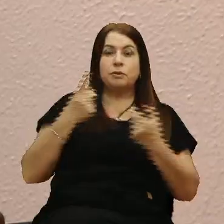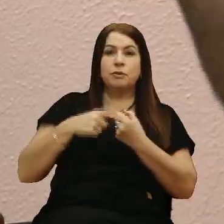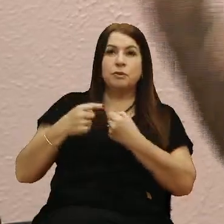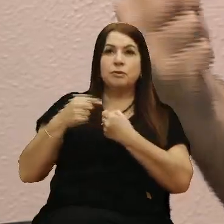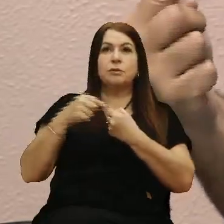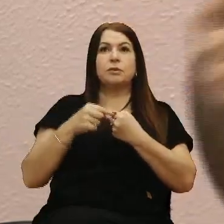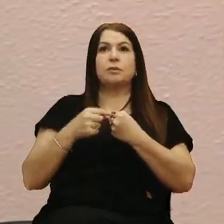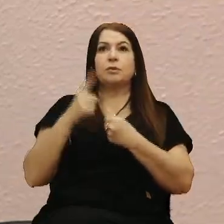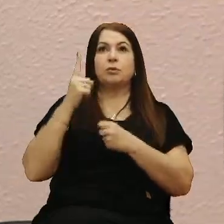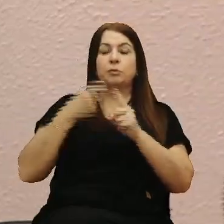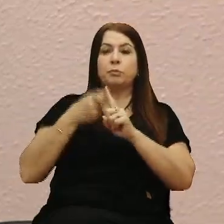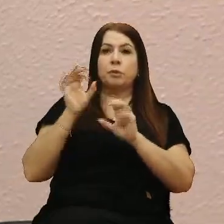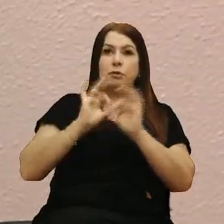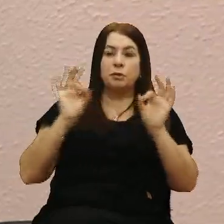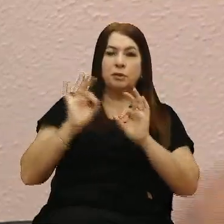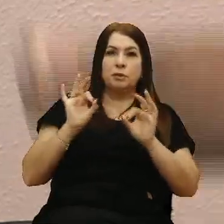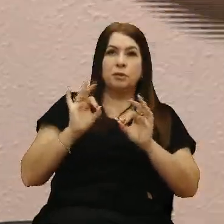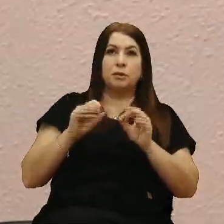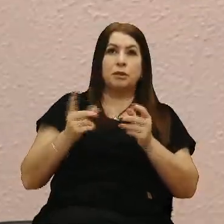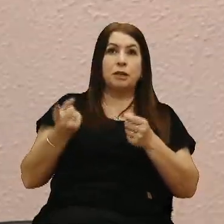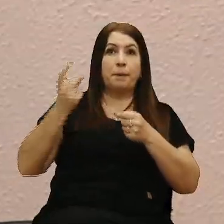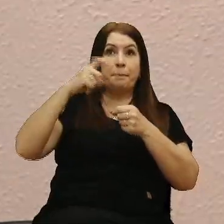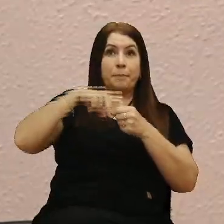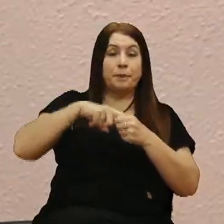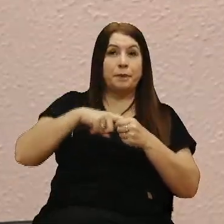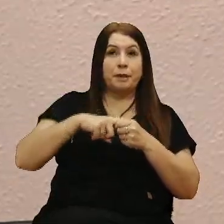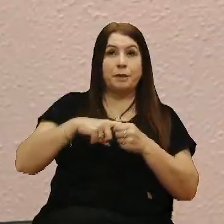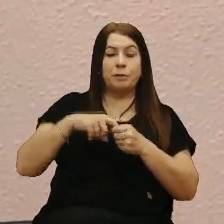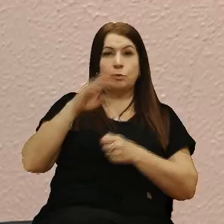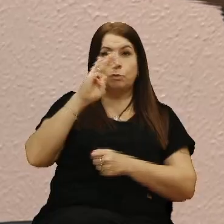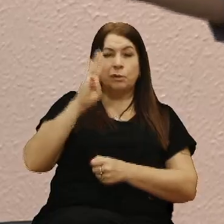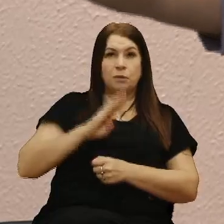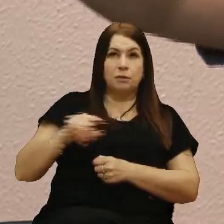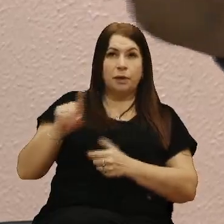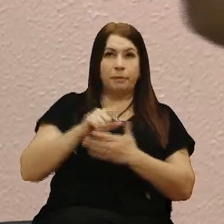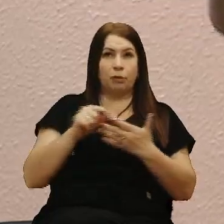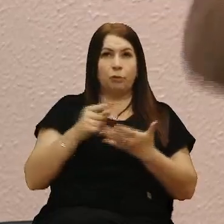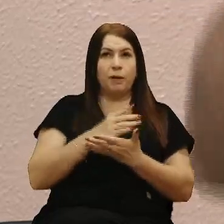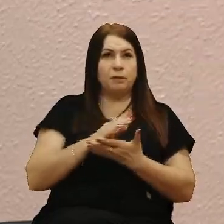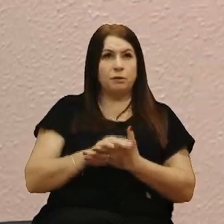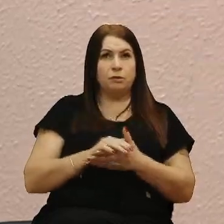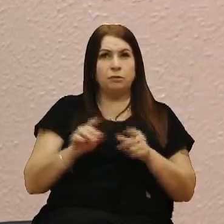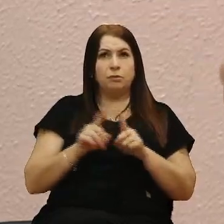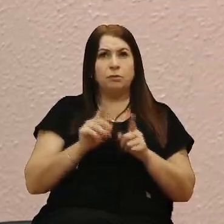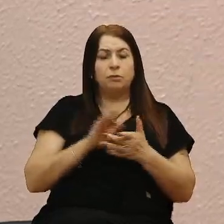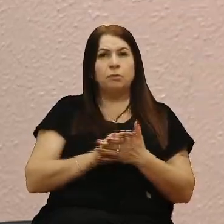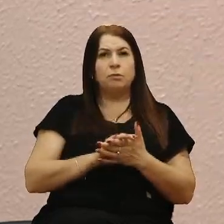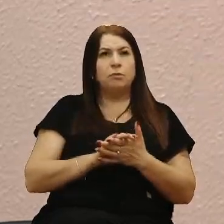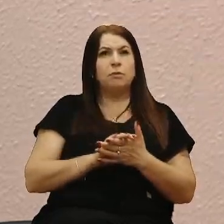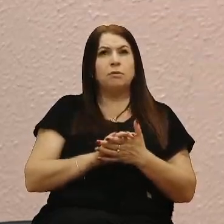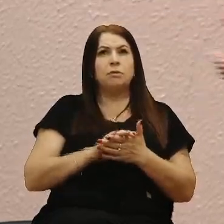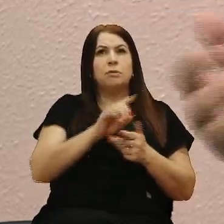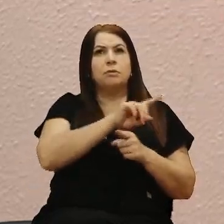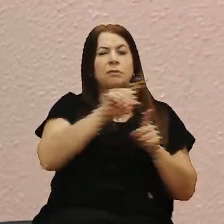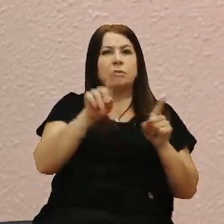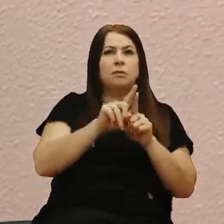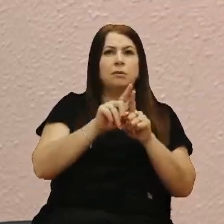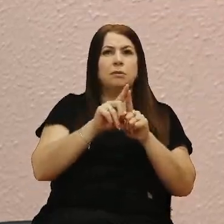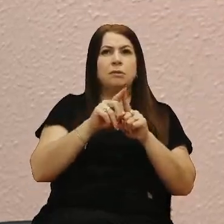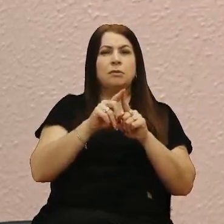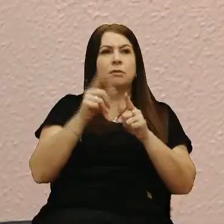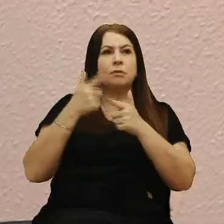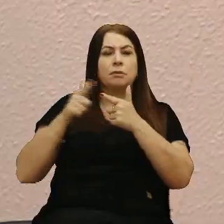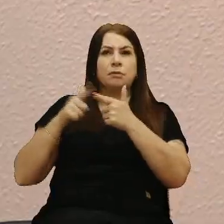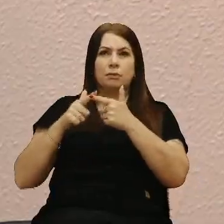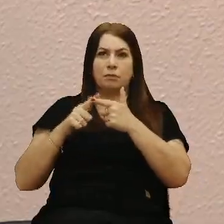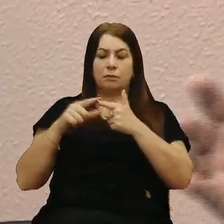ficar um mês sem coleta, capital do Brasil. Então, nós temos que nos espelhar no que é bom, o vereador Cláudio falou. Bom, tem problema, tem que